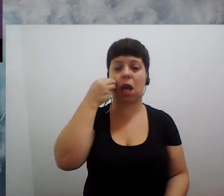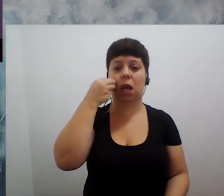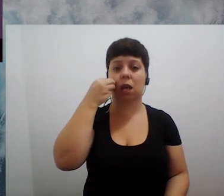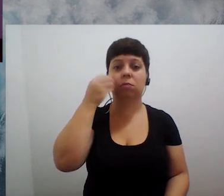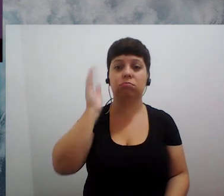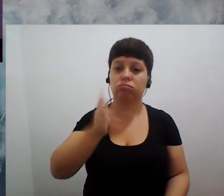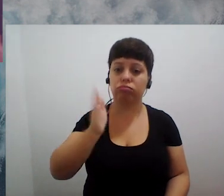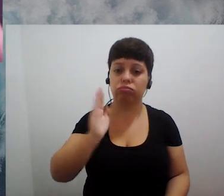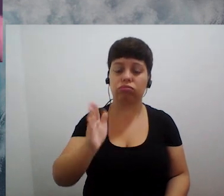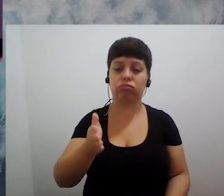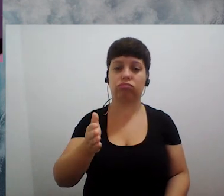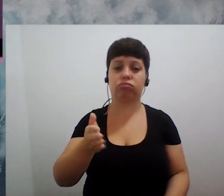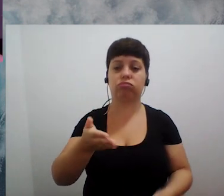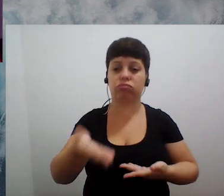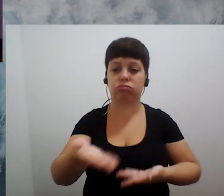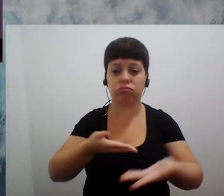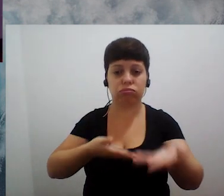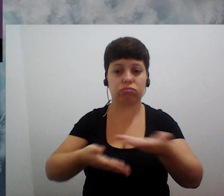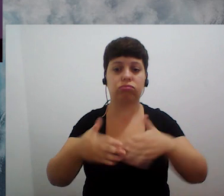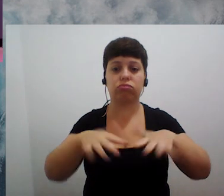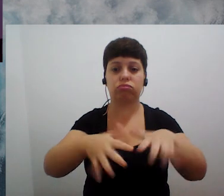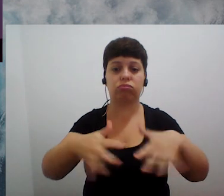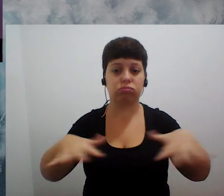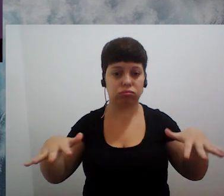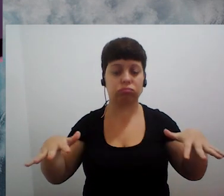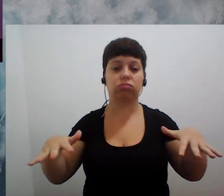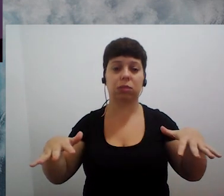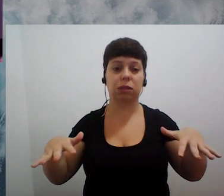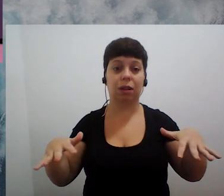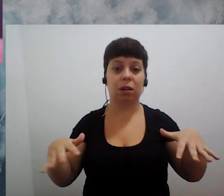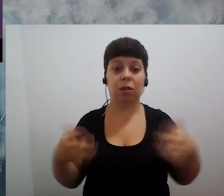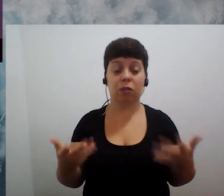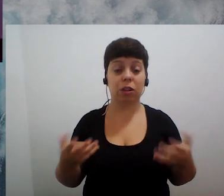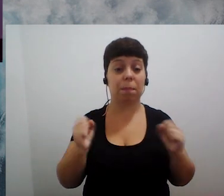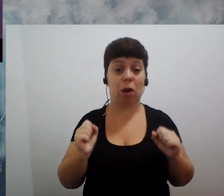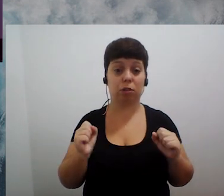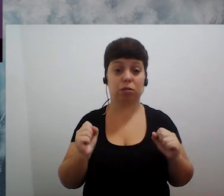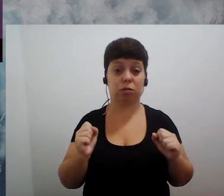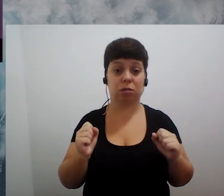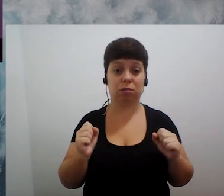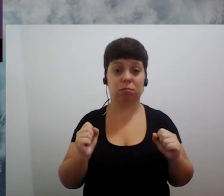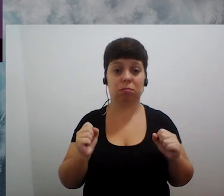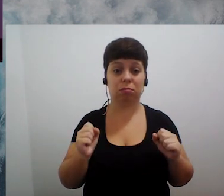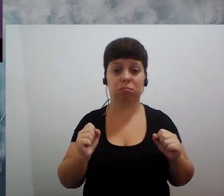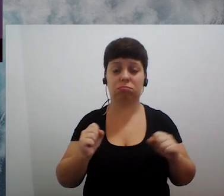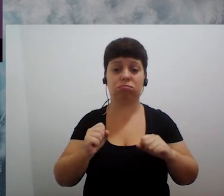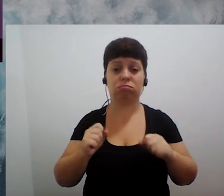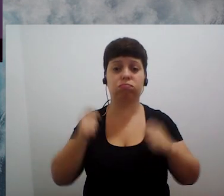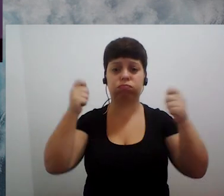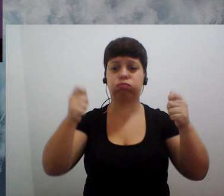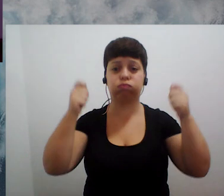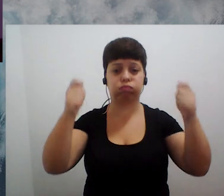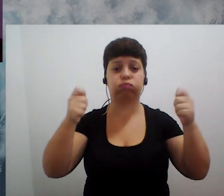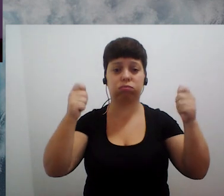construção de uma relação com a região, né, com a praia, que te permite, por exemplo, trazer essa bandeira,